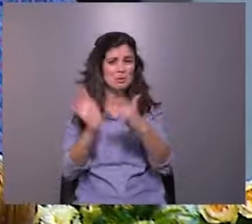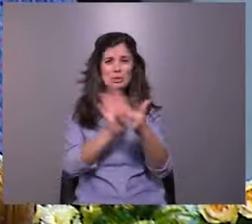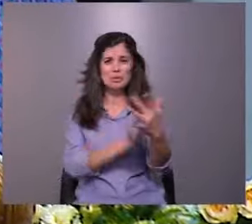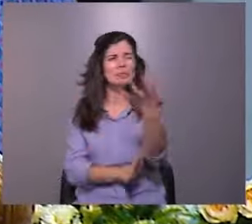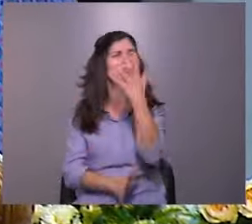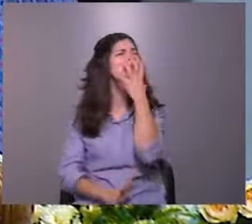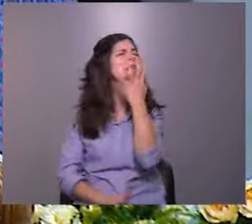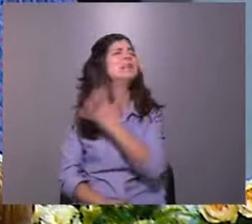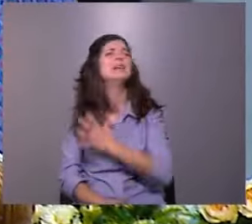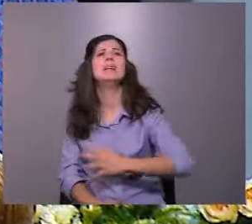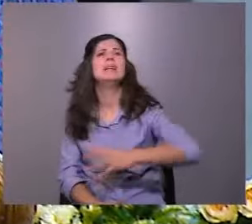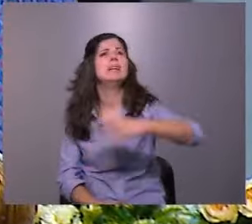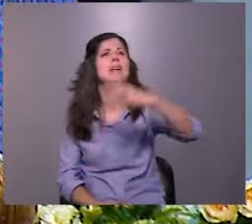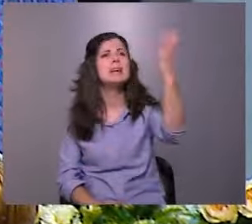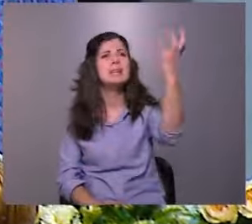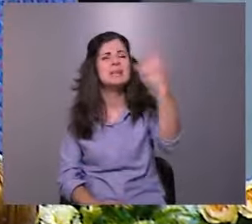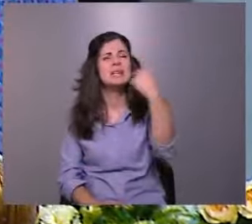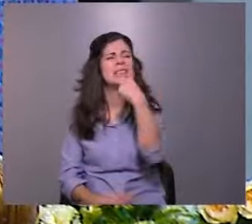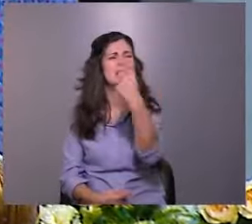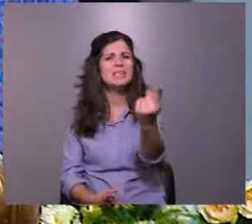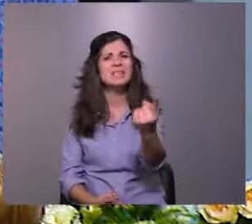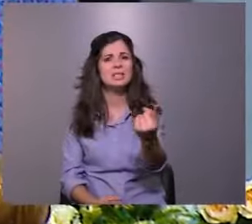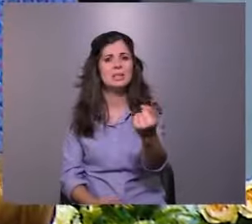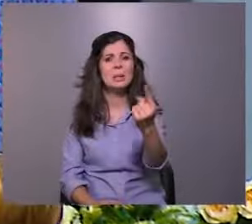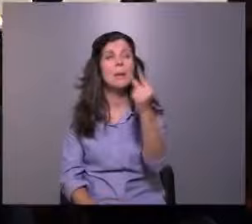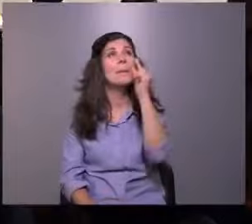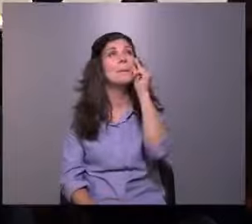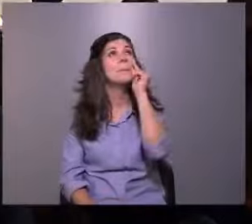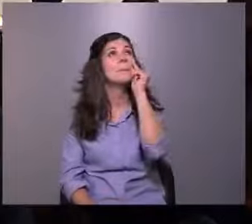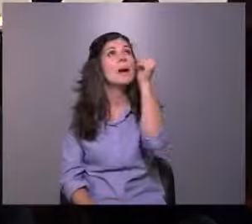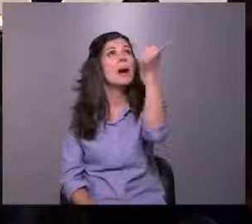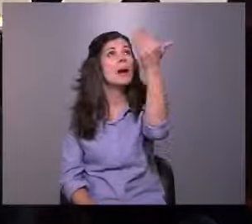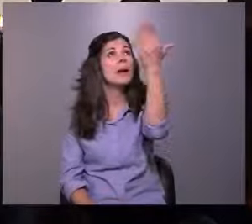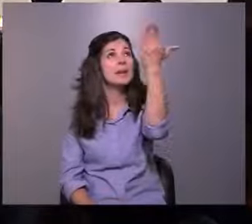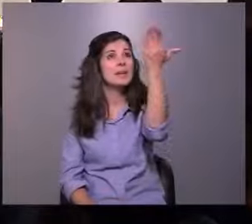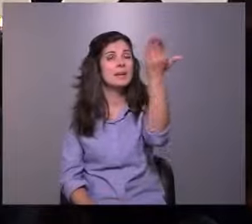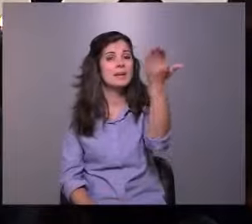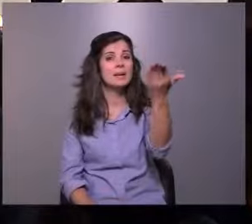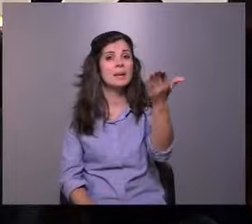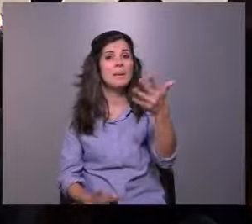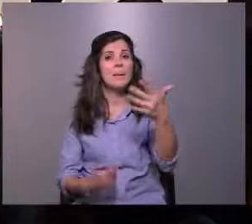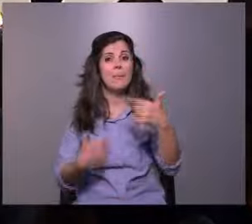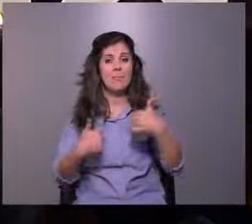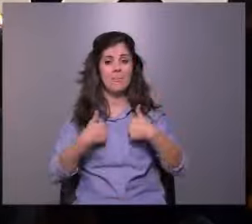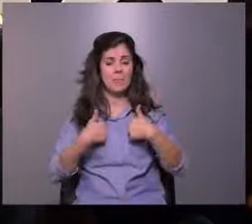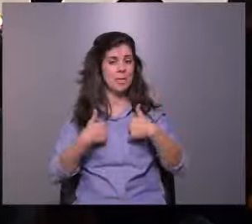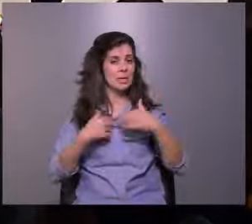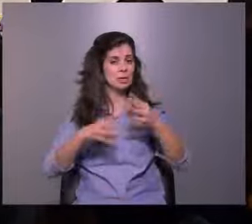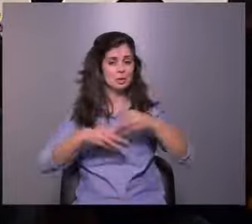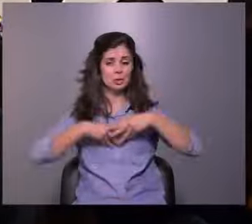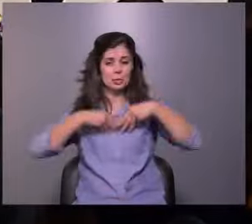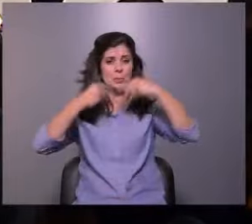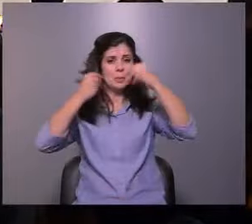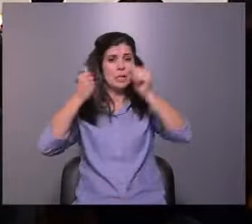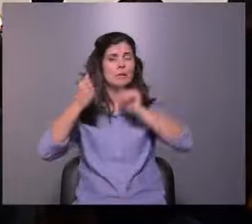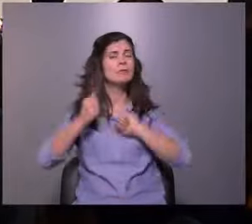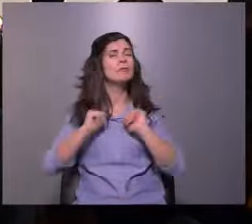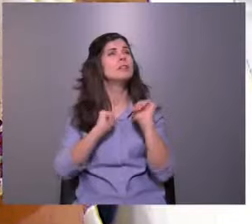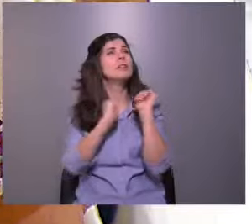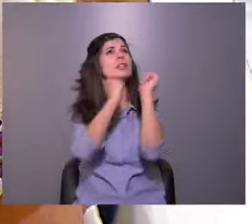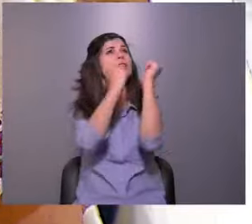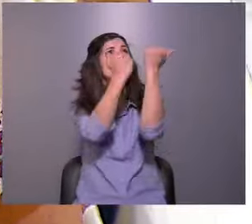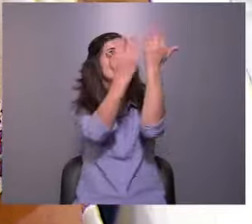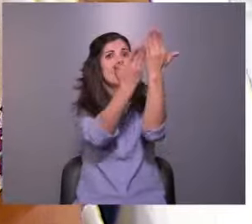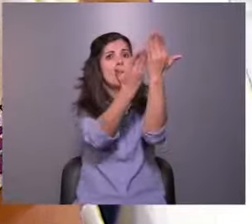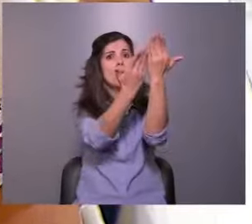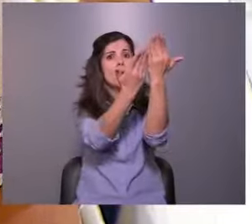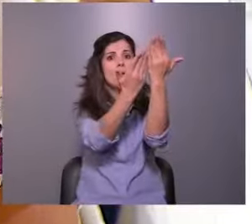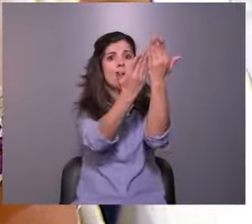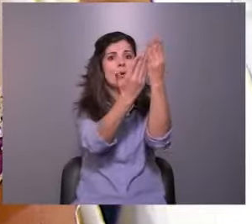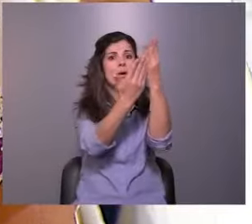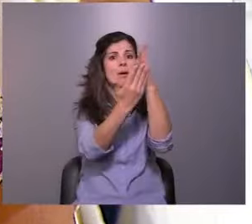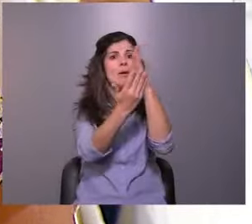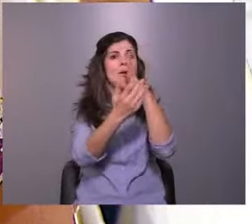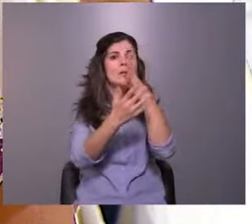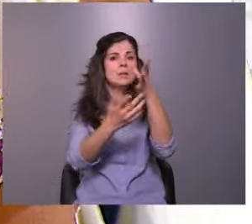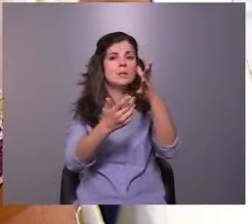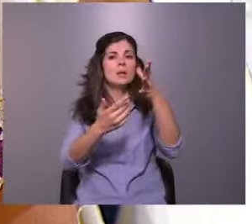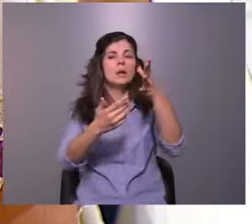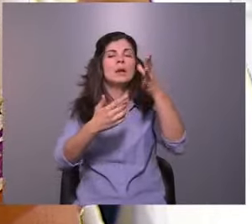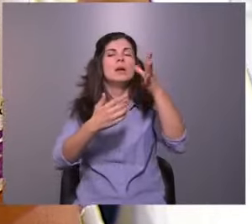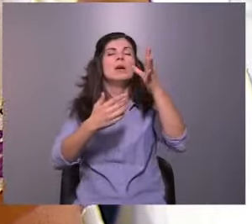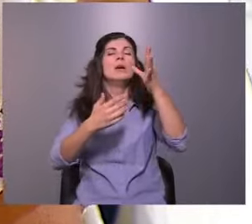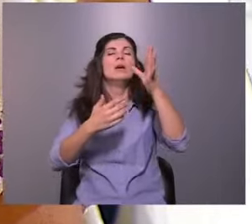mrok ogarnął całą ziemię aż do godziny dziewiątej. Słońce się zaćmiło i